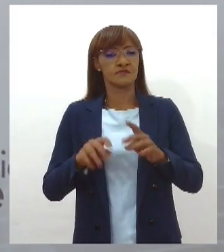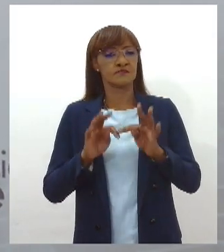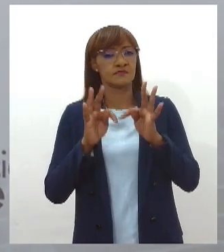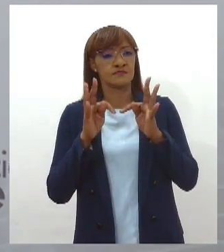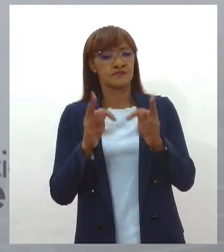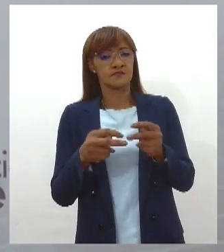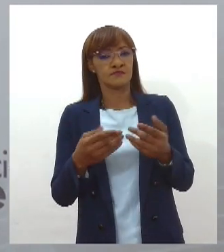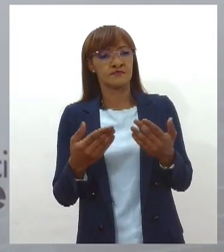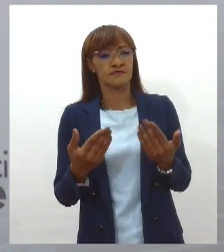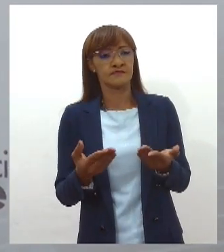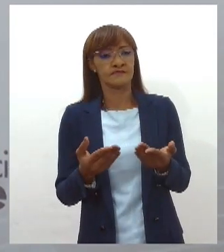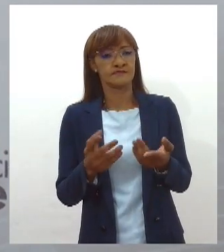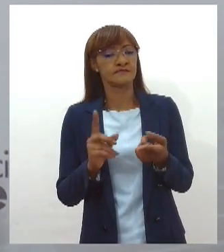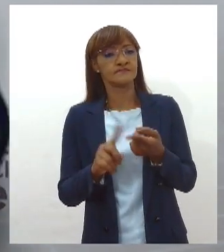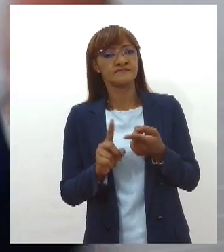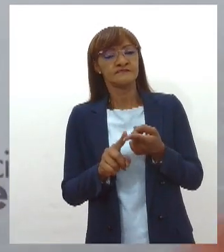tocante